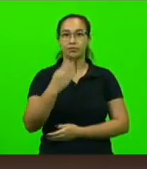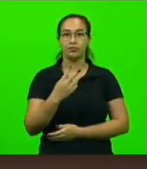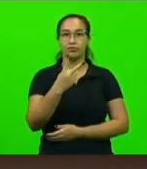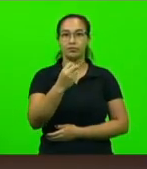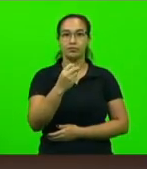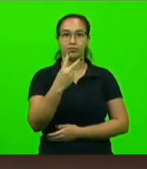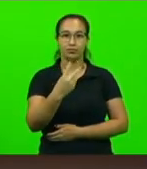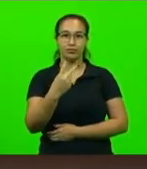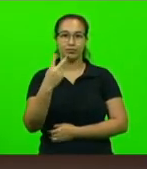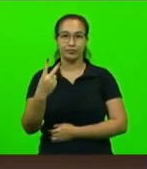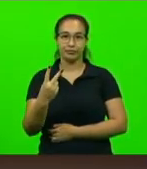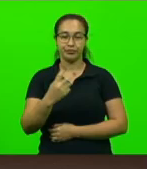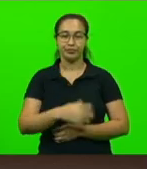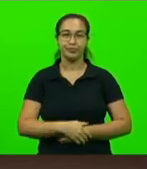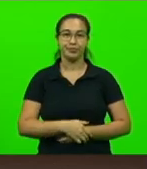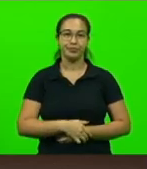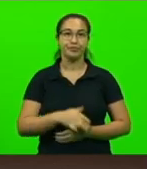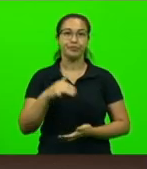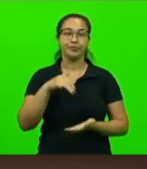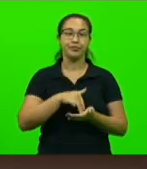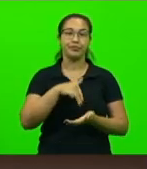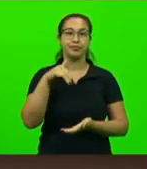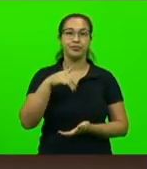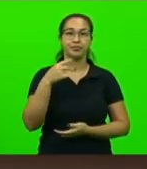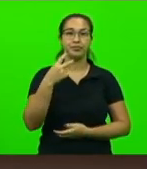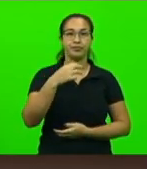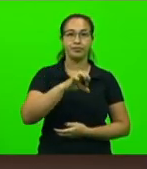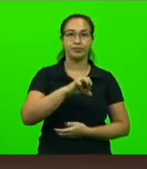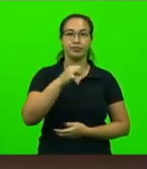34 a 48/2022 e as moções